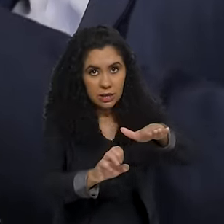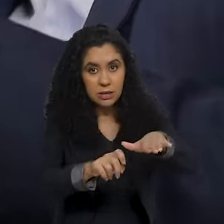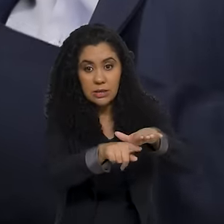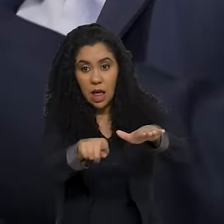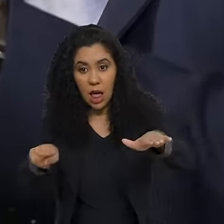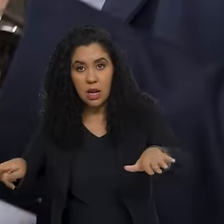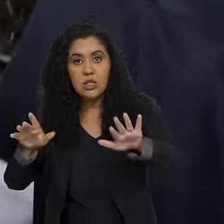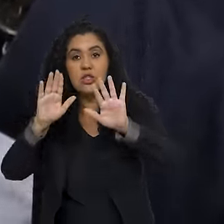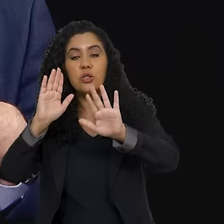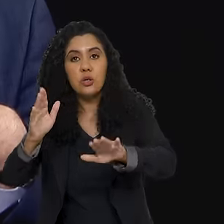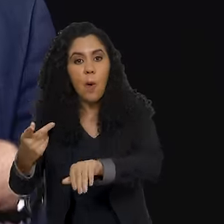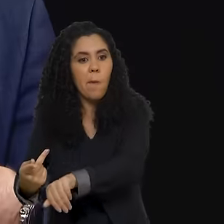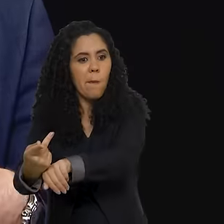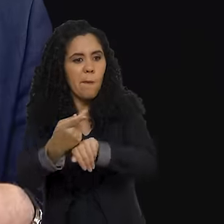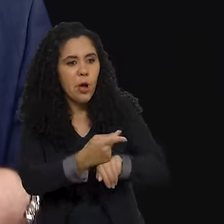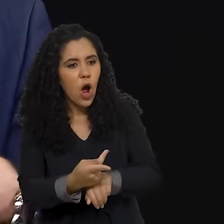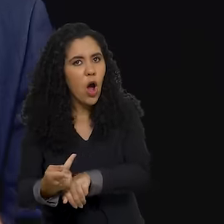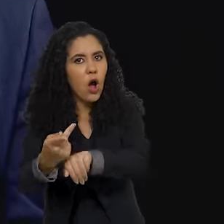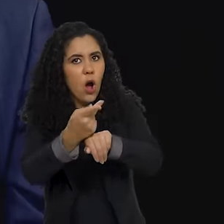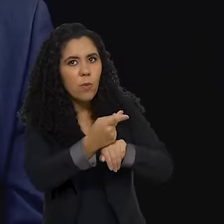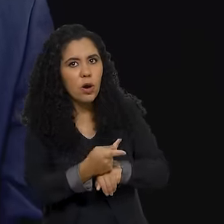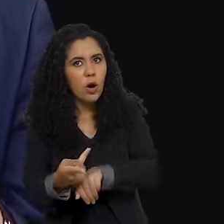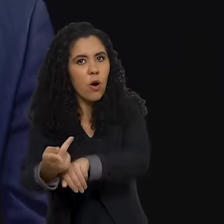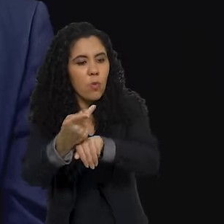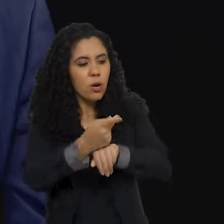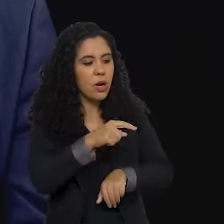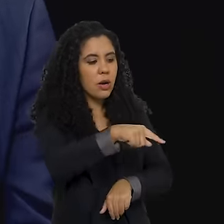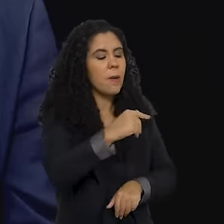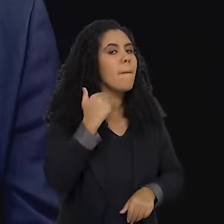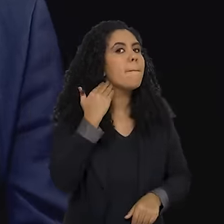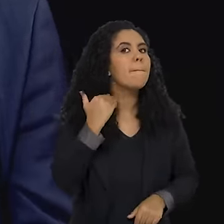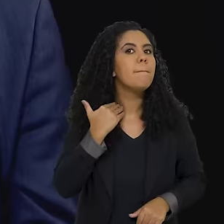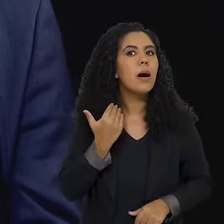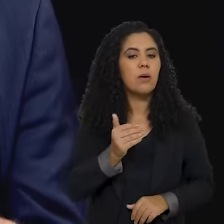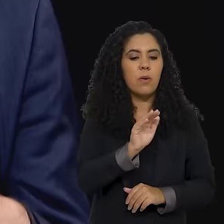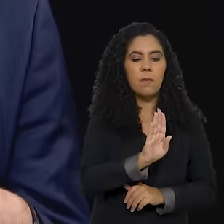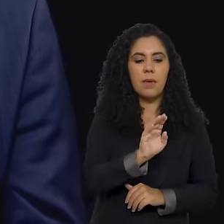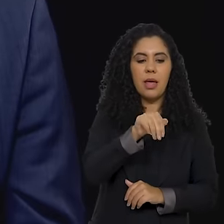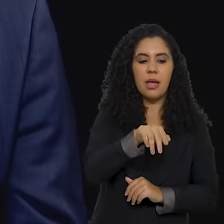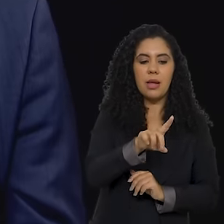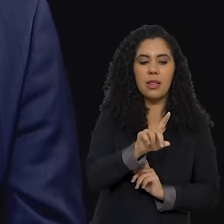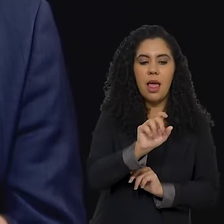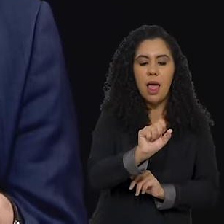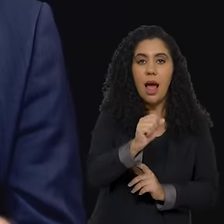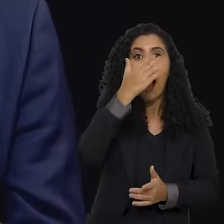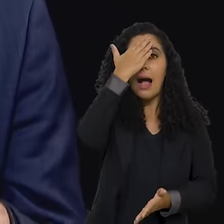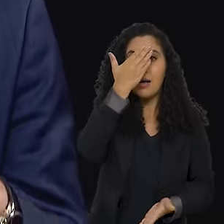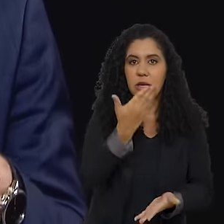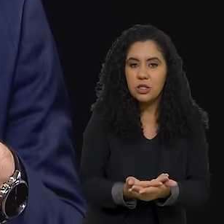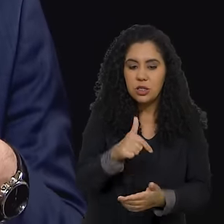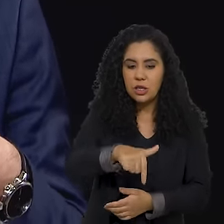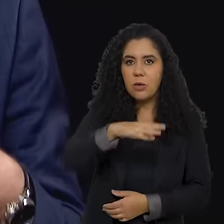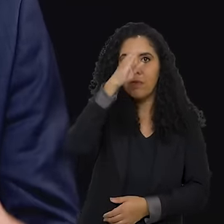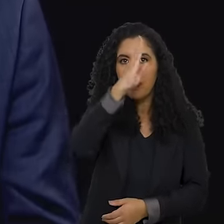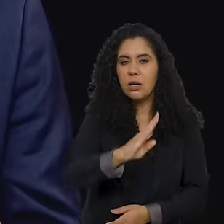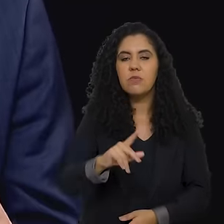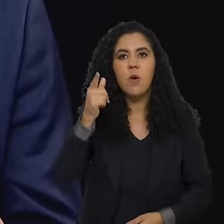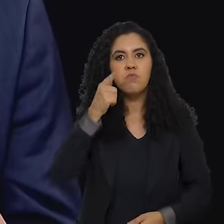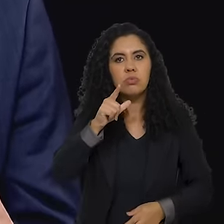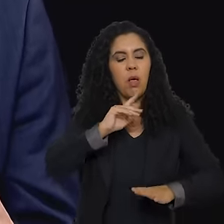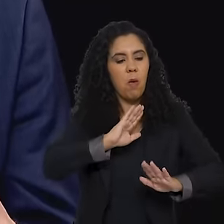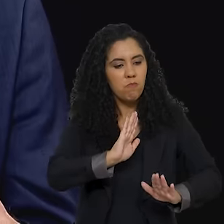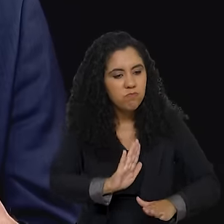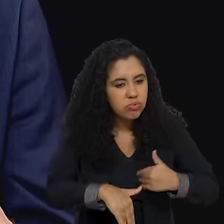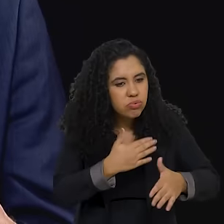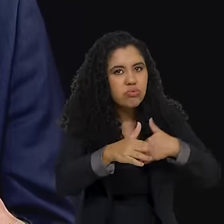o banco. Isso significa que as empresas estão acreditando no Brasil, acreditando que o Brasil vai crescer, vai